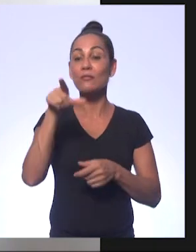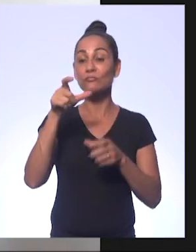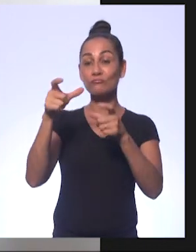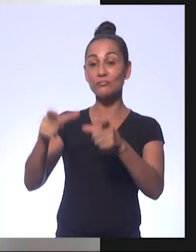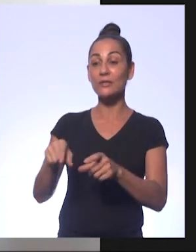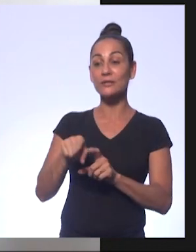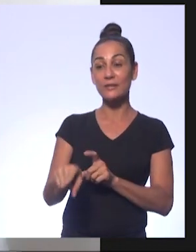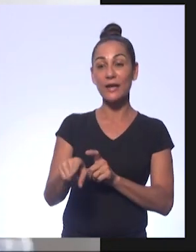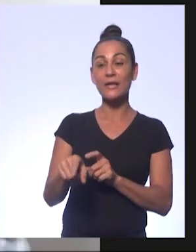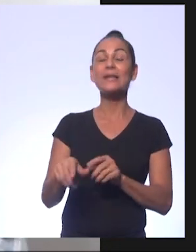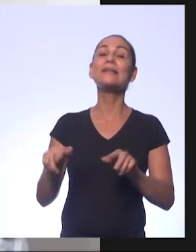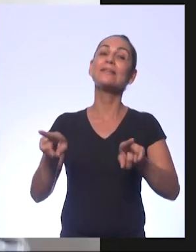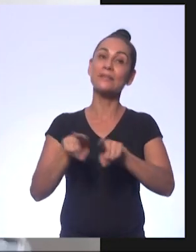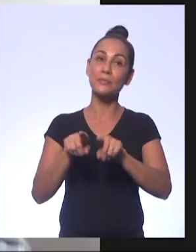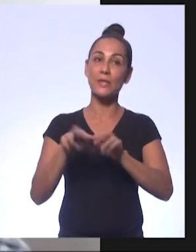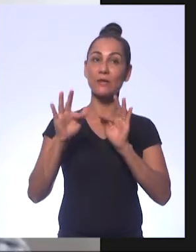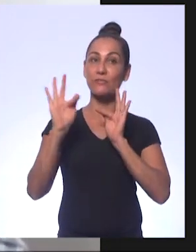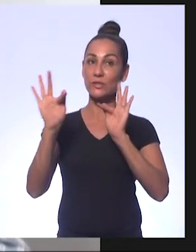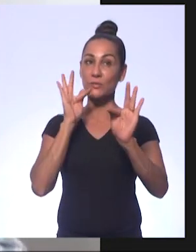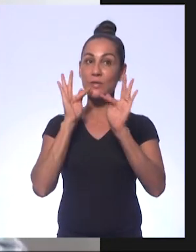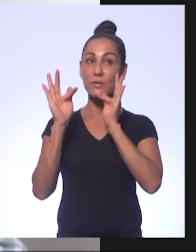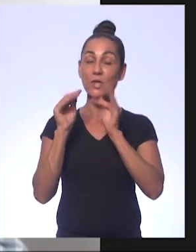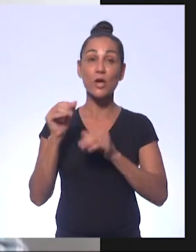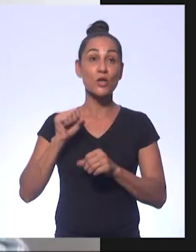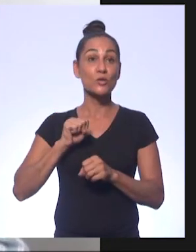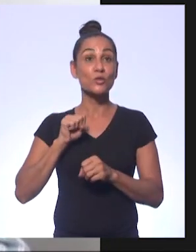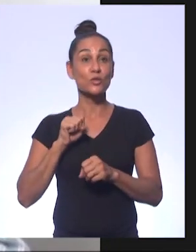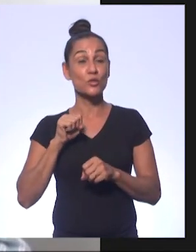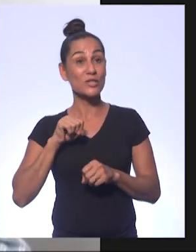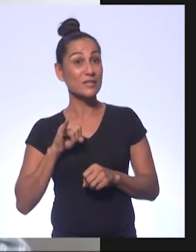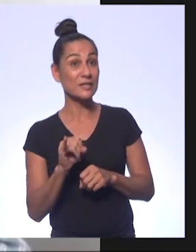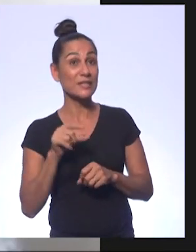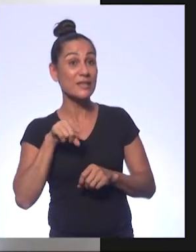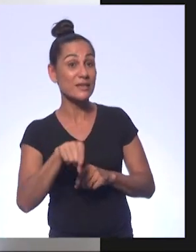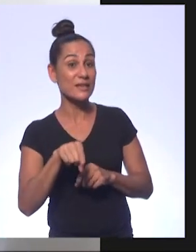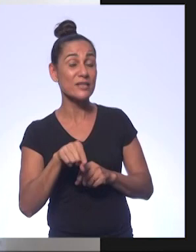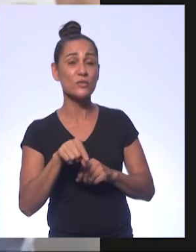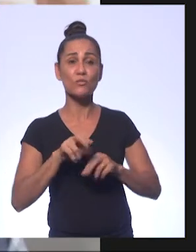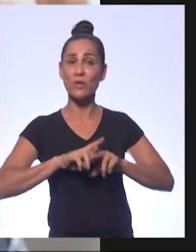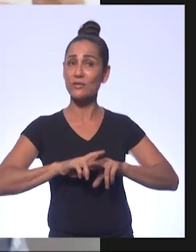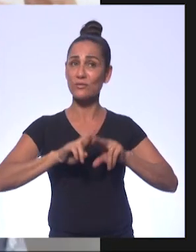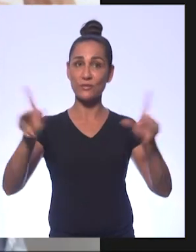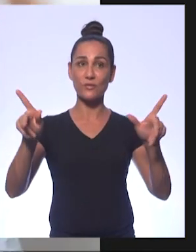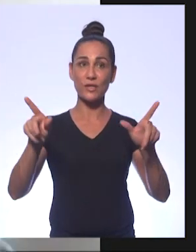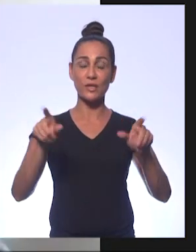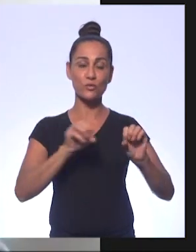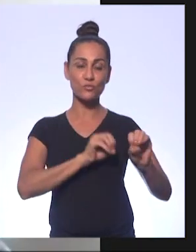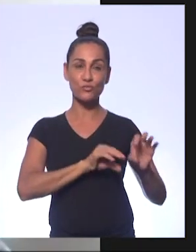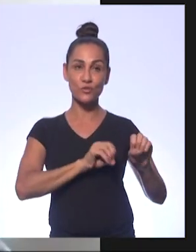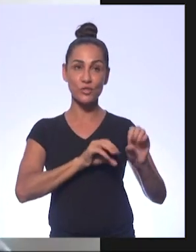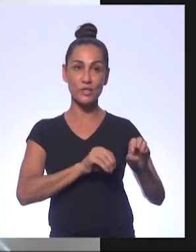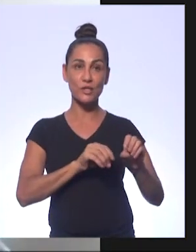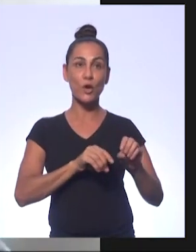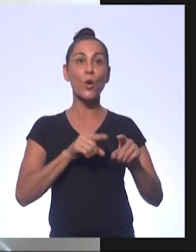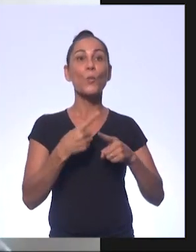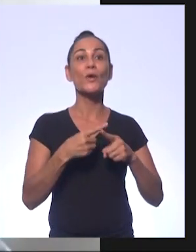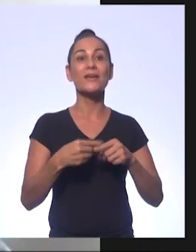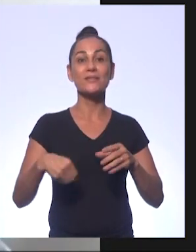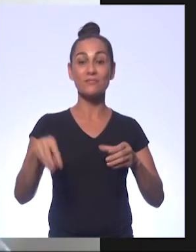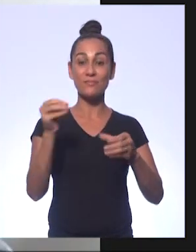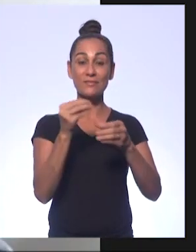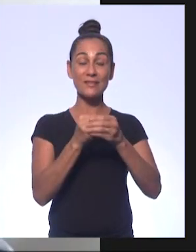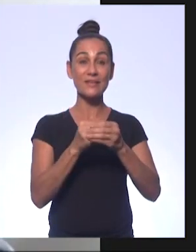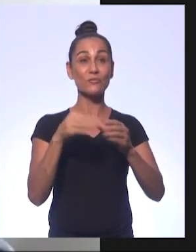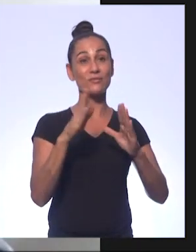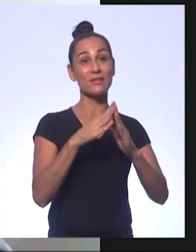ele. Quer dizer, só que isso não se distingue muito do ensino. Isso é o que a gente faz na sala de aula. Por isso que eu disse, eu não tenho uma coisa